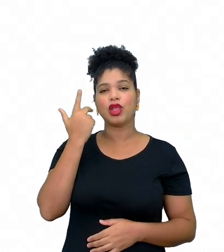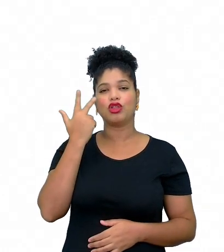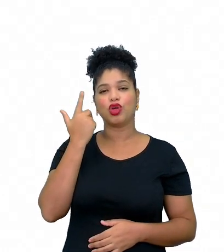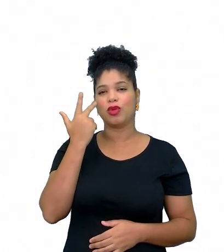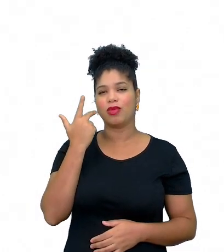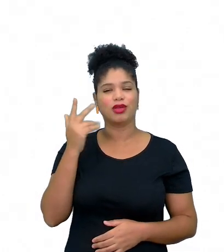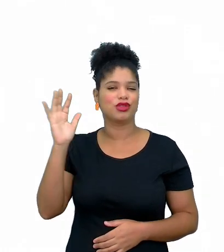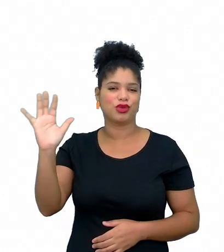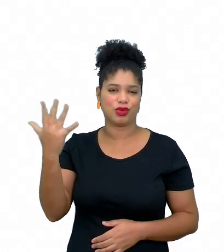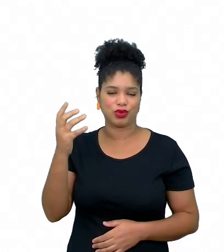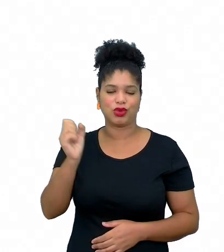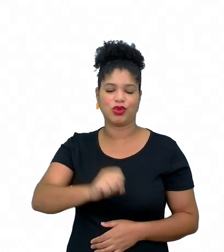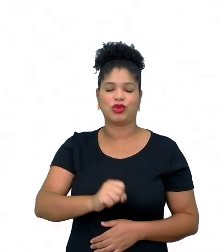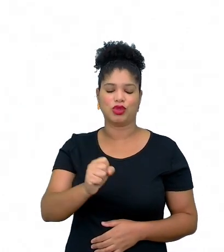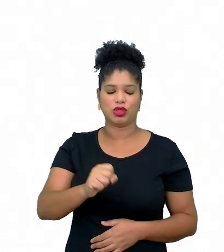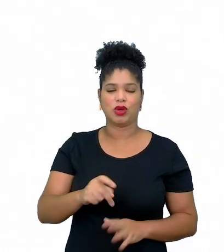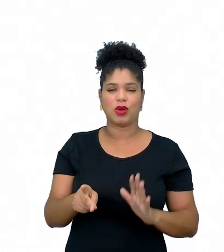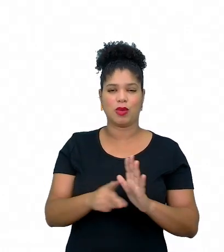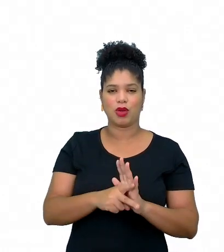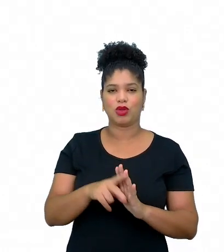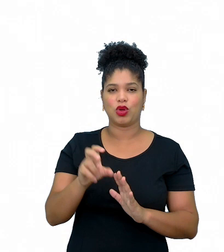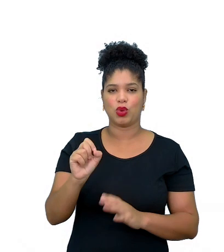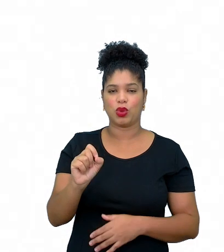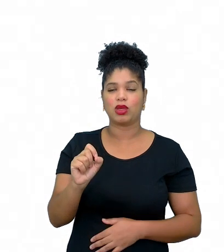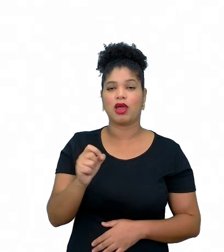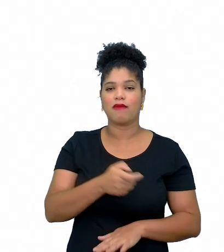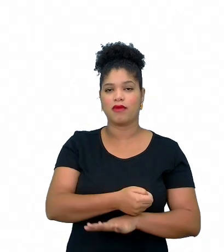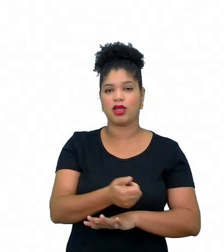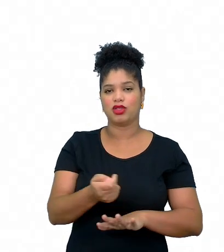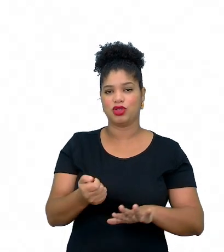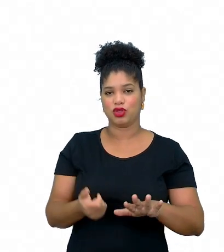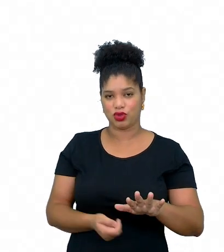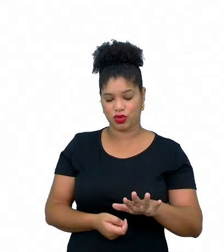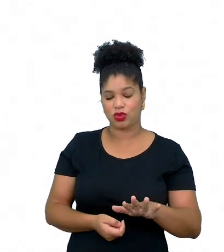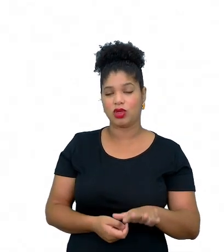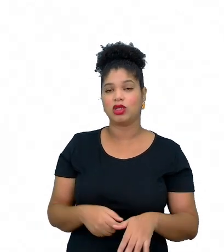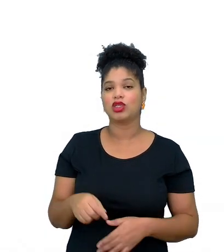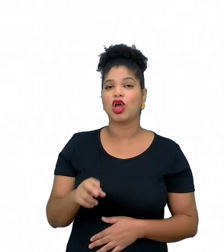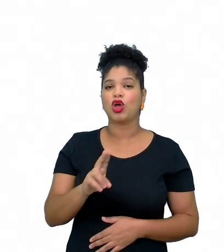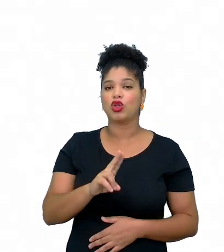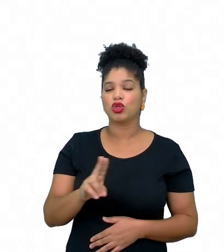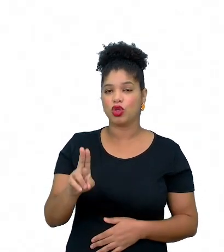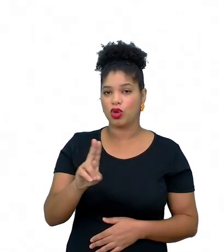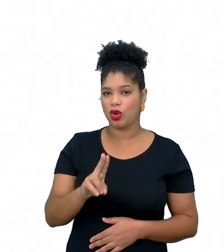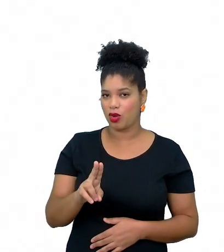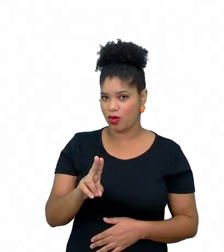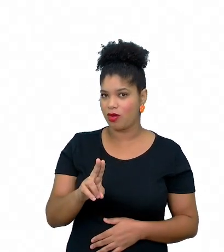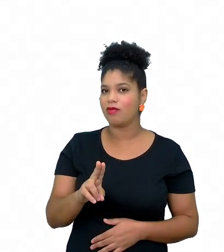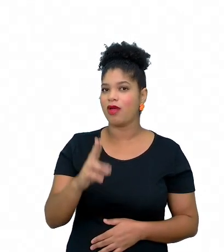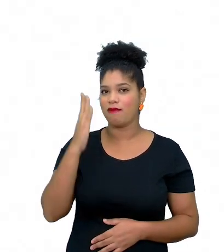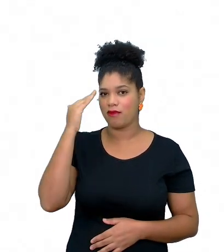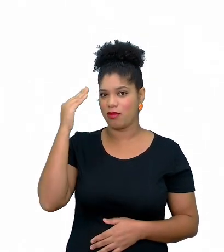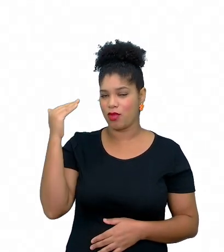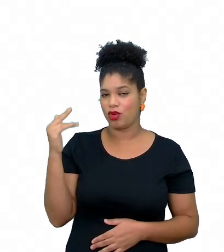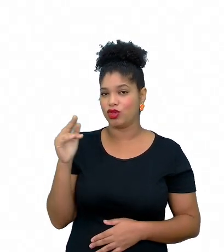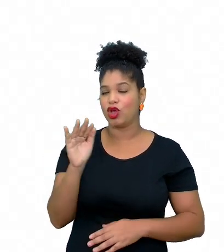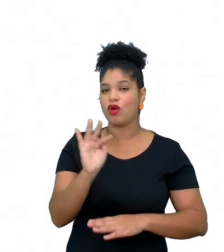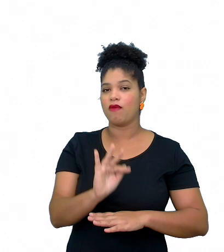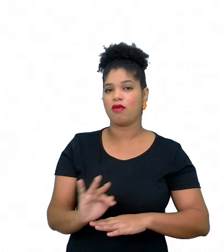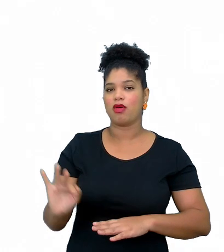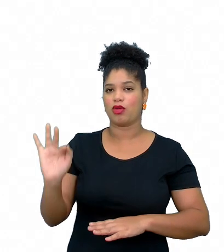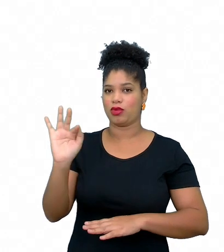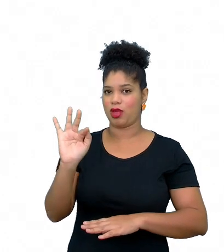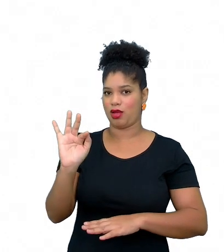normalmente acontece muito com fake news, que é citar uma universidade famosa, citar um